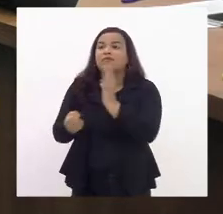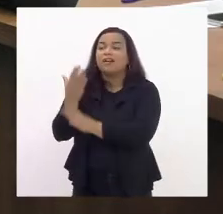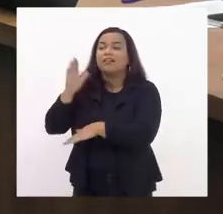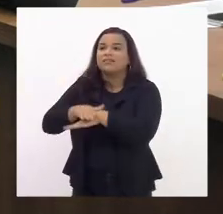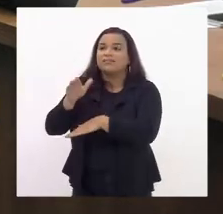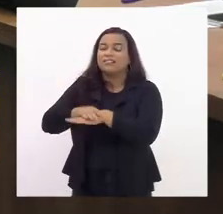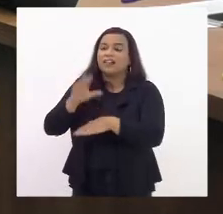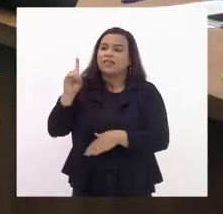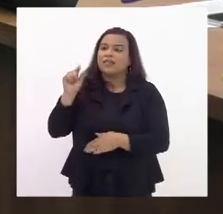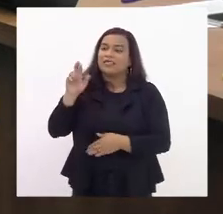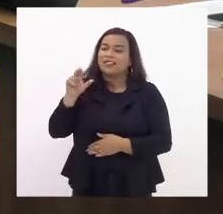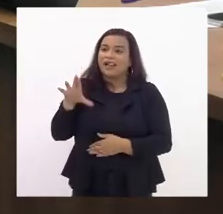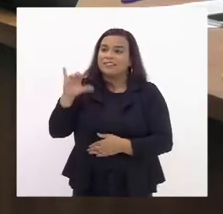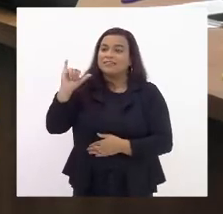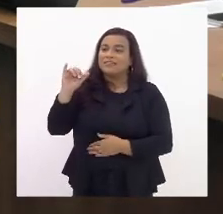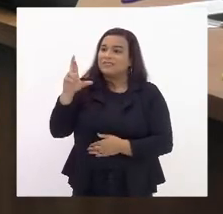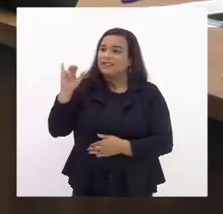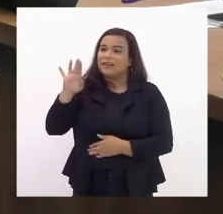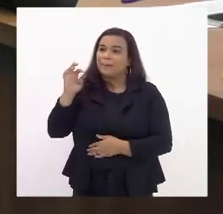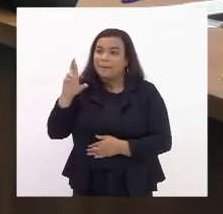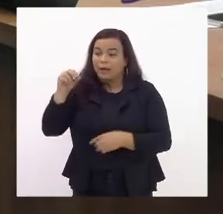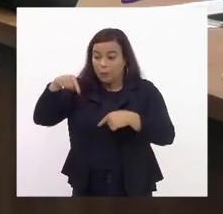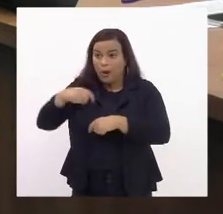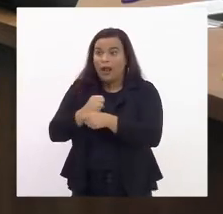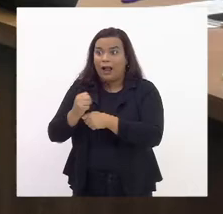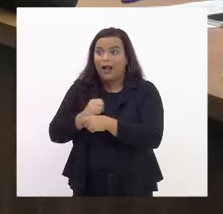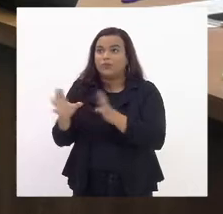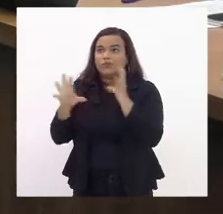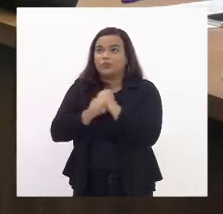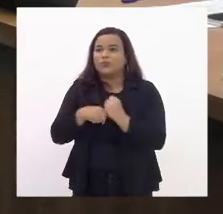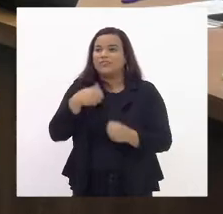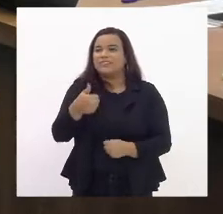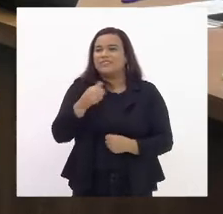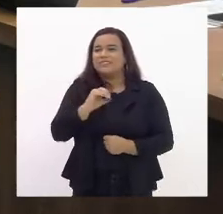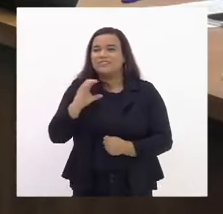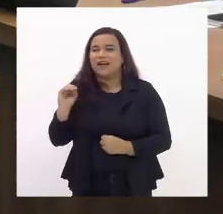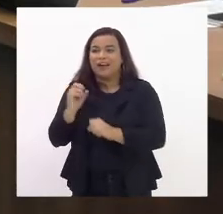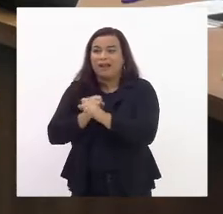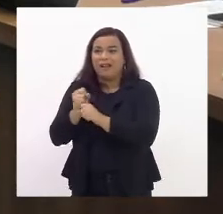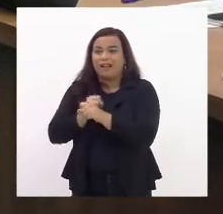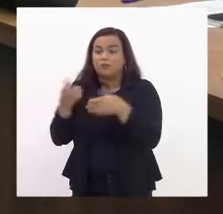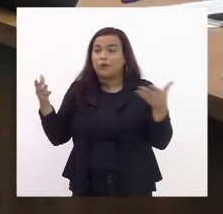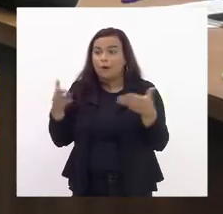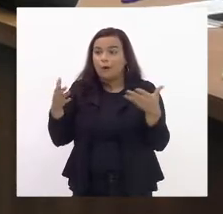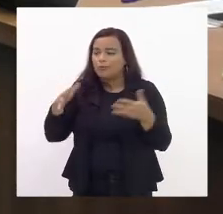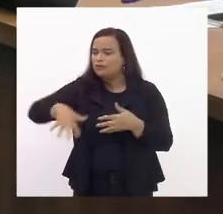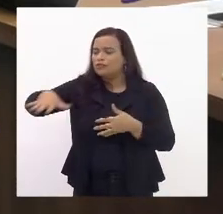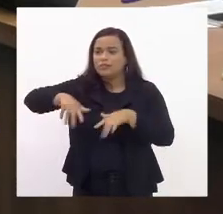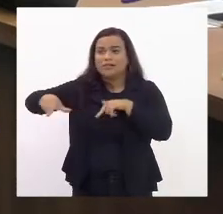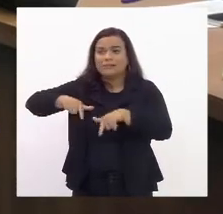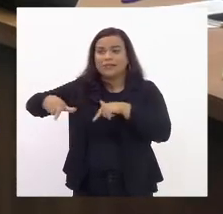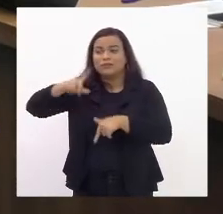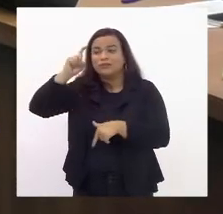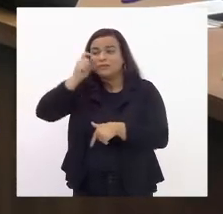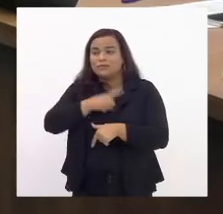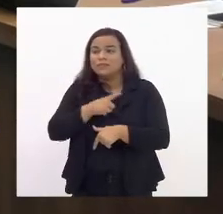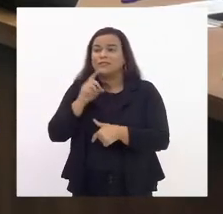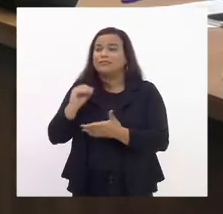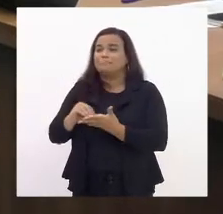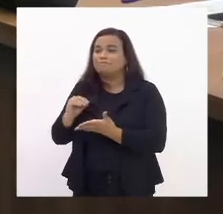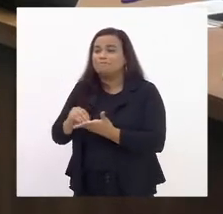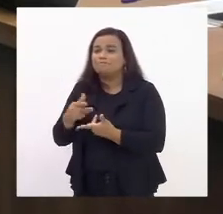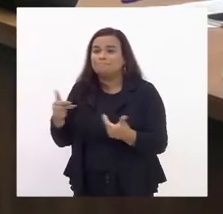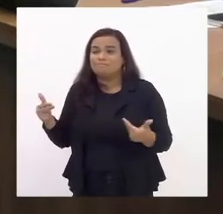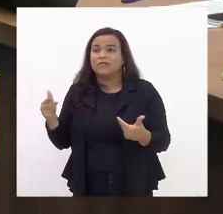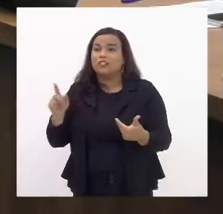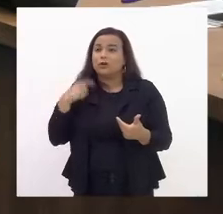esse ano completa seu centenário e que hoje enfrenta uma situação trabalhista muito difícil. A gente tem se dedicado